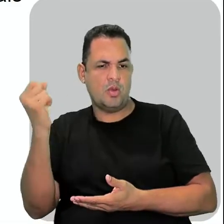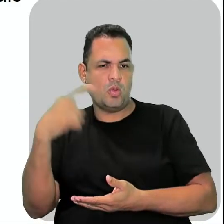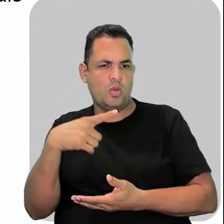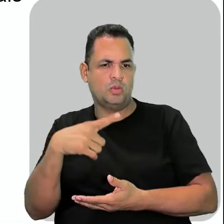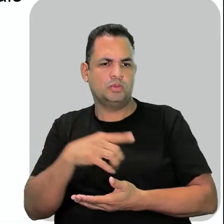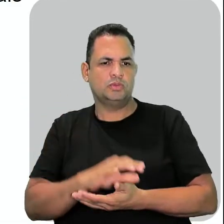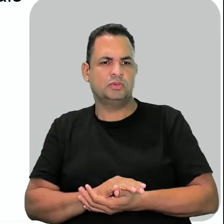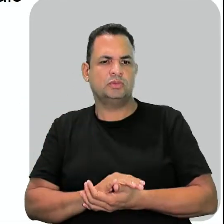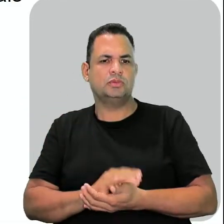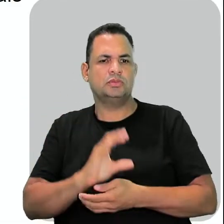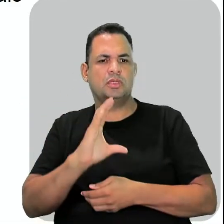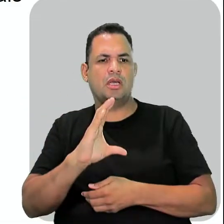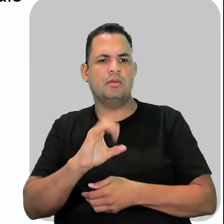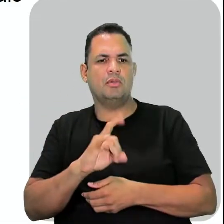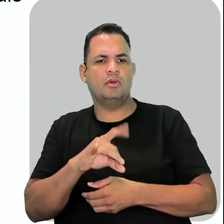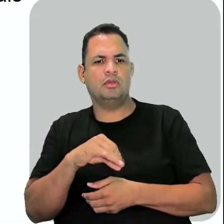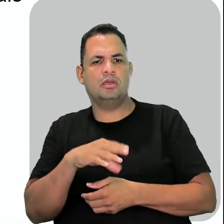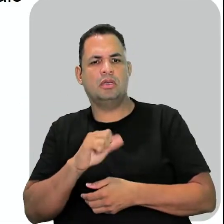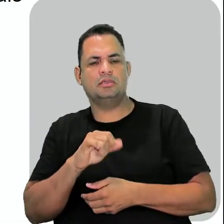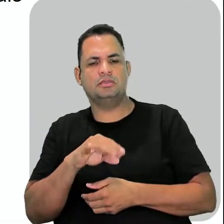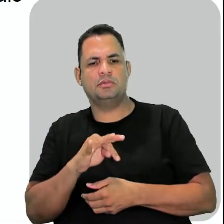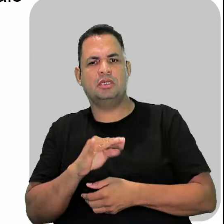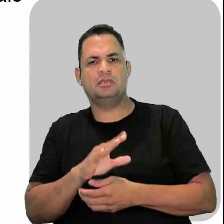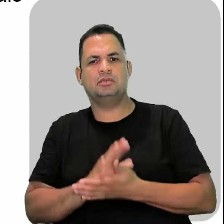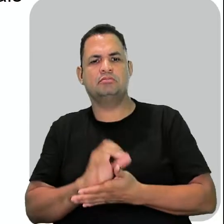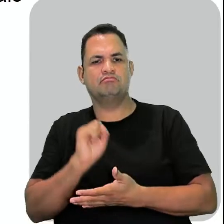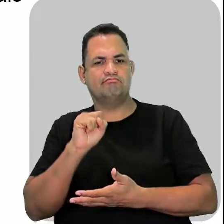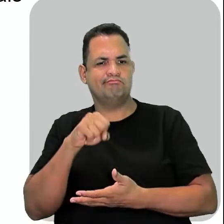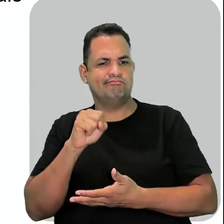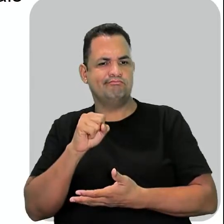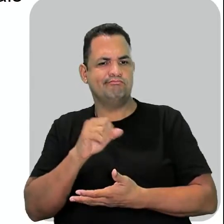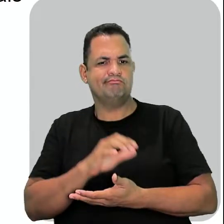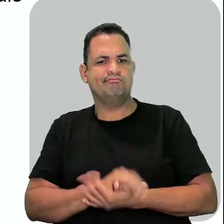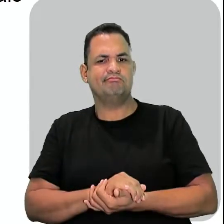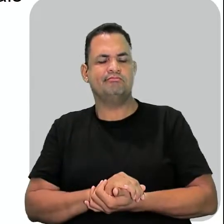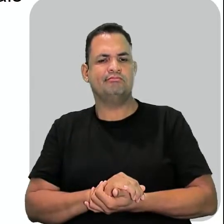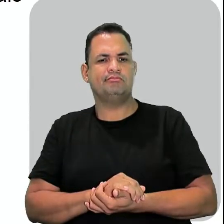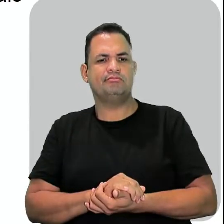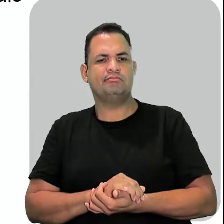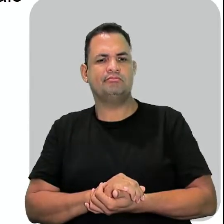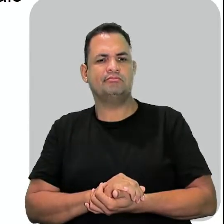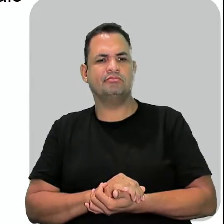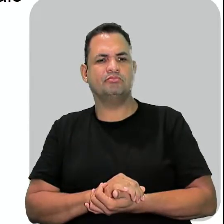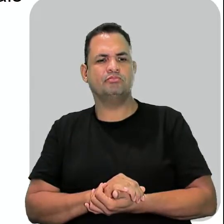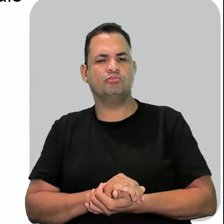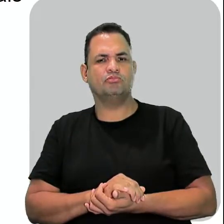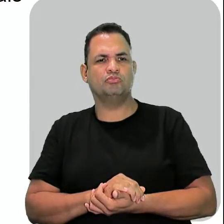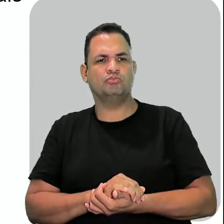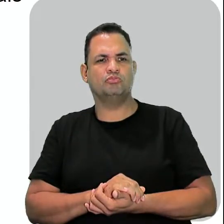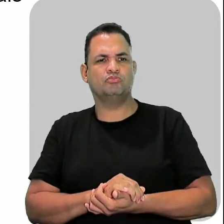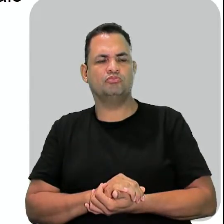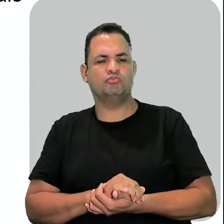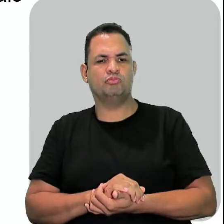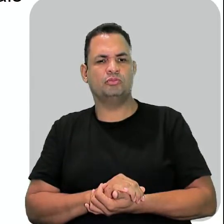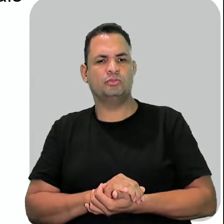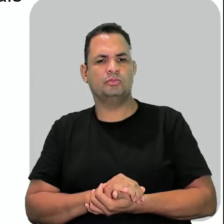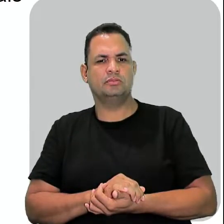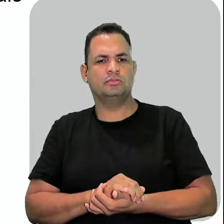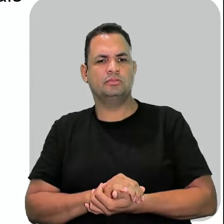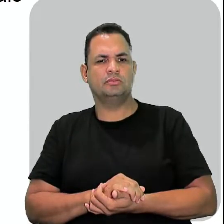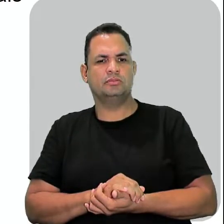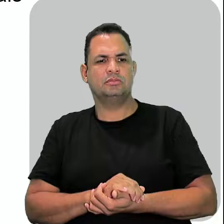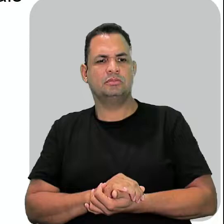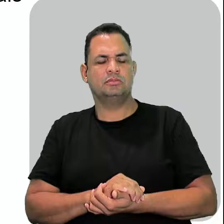Letra B. Carbono assimétrico? Sim. Se eu não tiver o carbono quiral, eu não tenho simetria